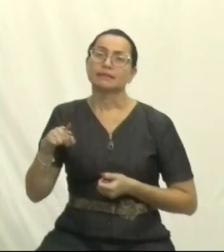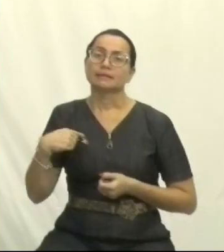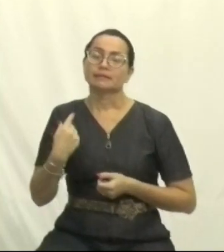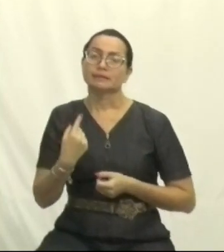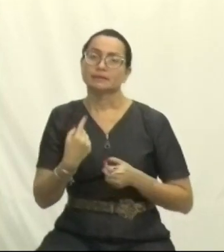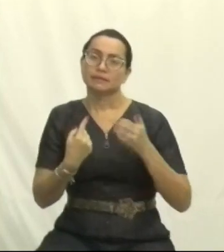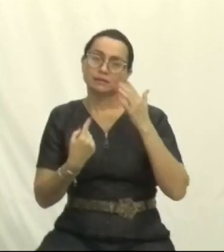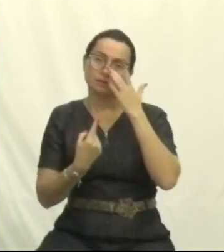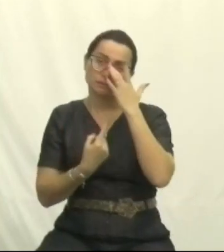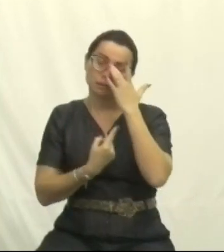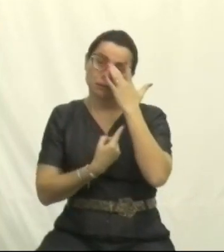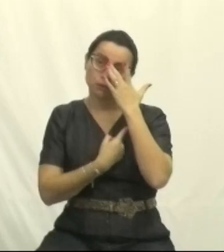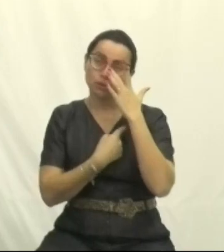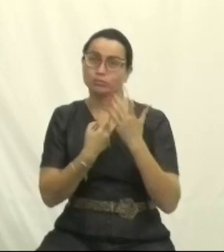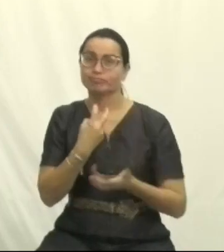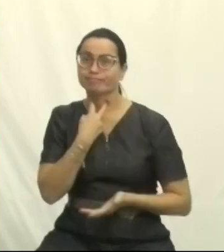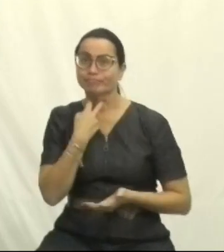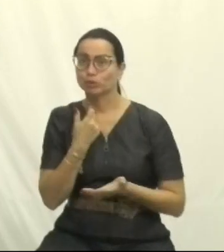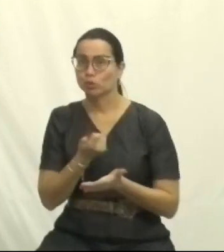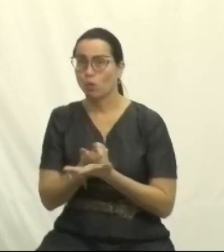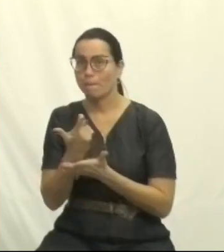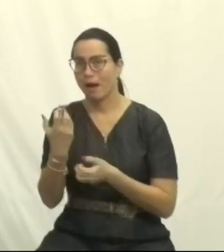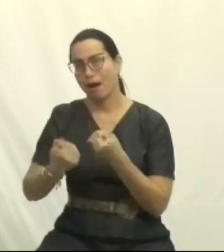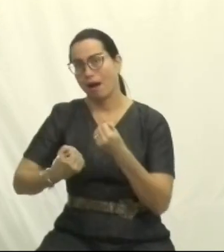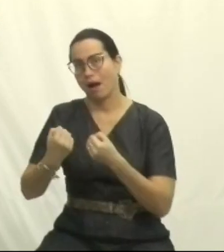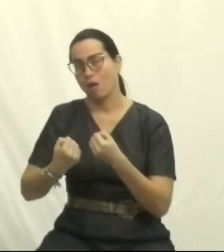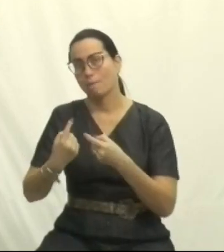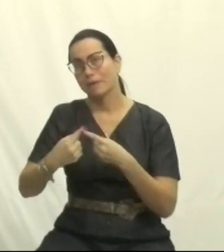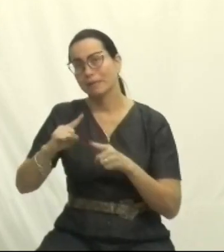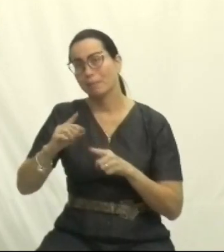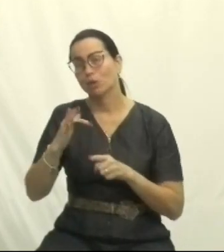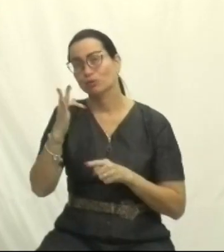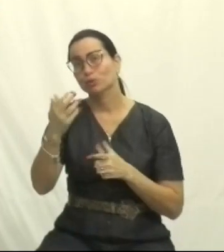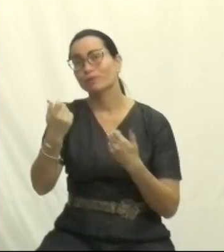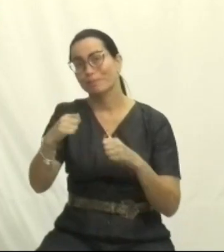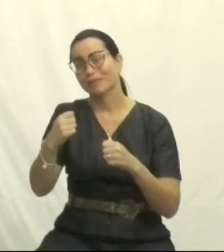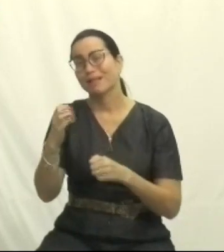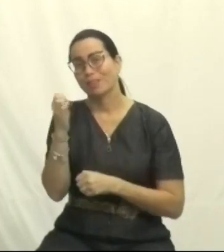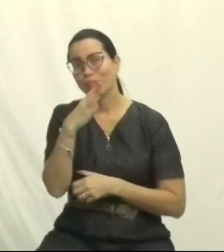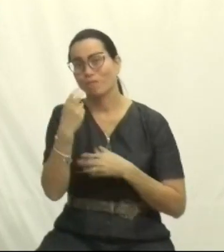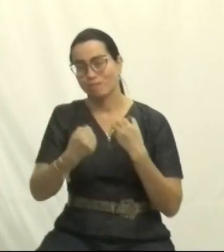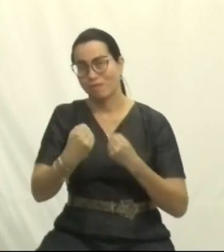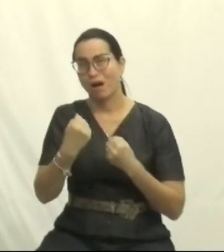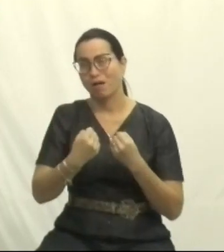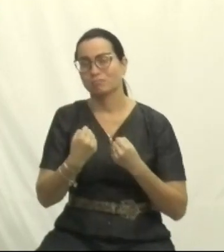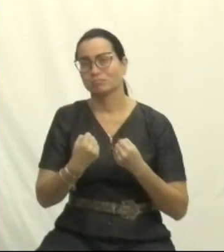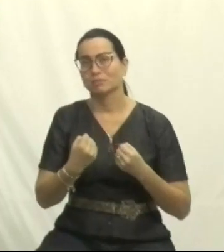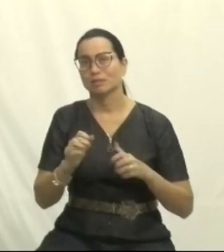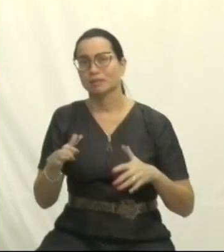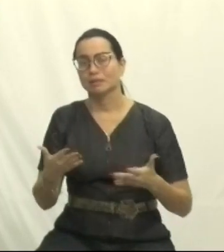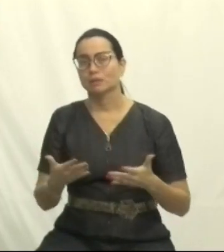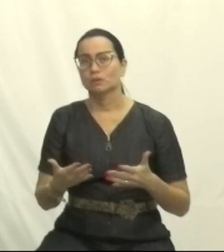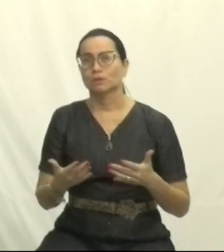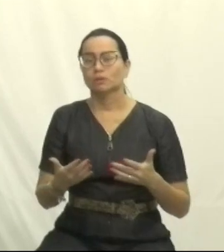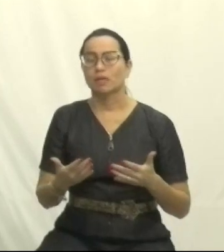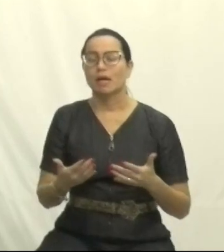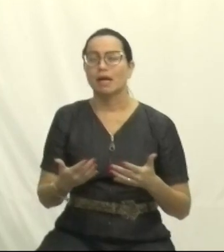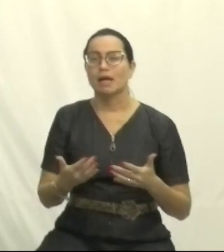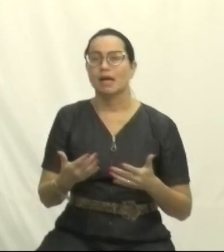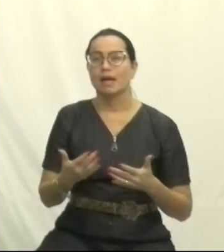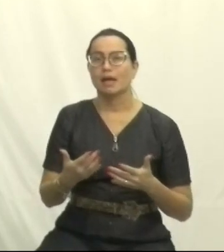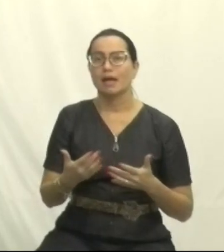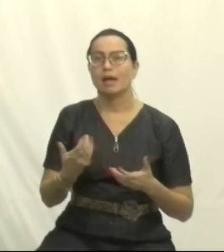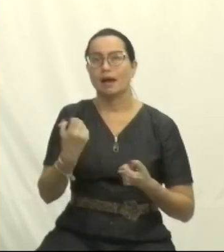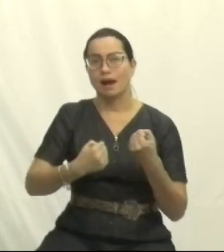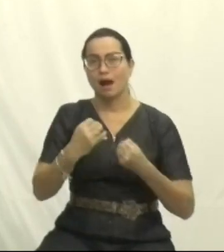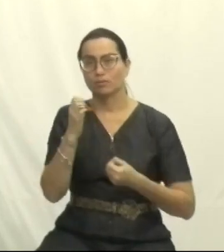tocar o serviço, porque a ideia é injetar todo o recurso na obra, né? Então, essa é uma demanda que o Corpo de Bombeiros